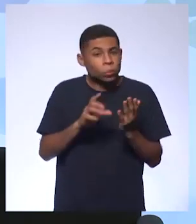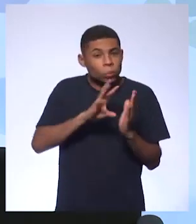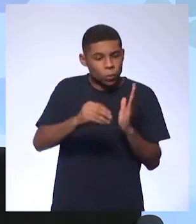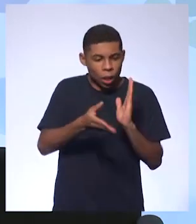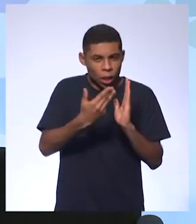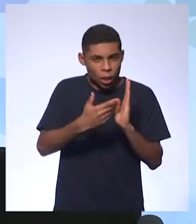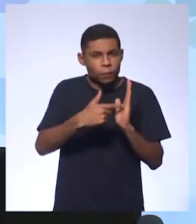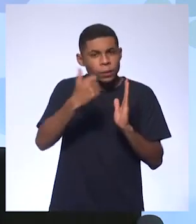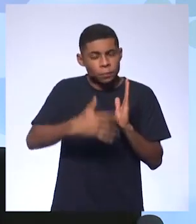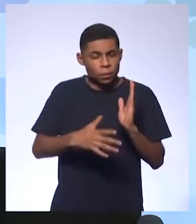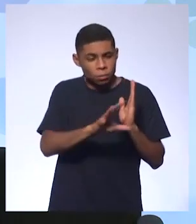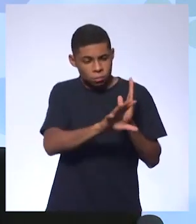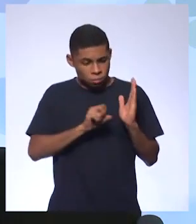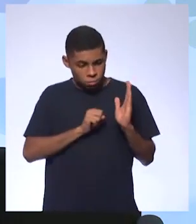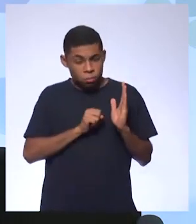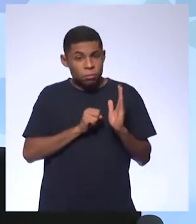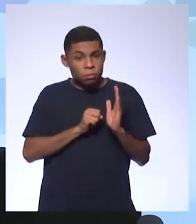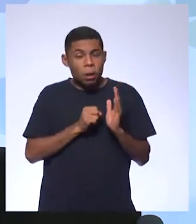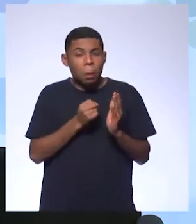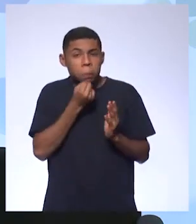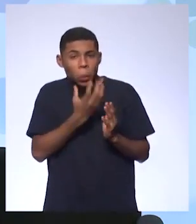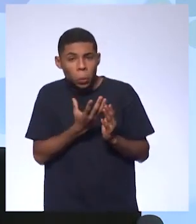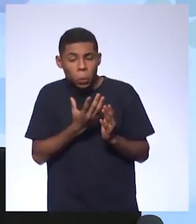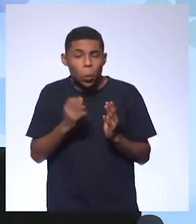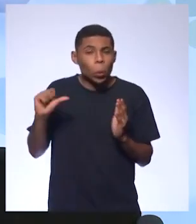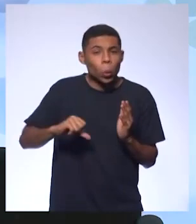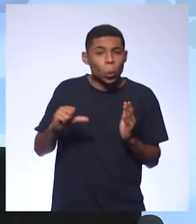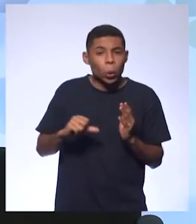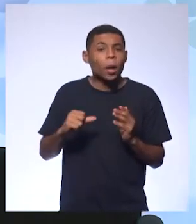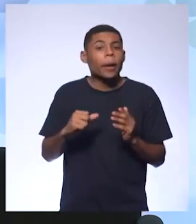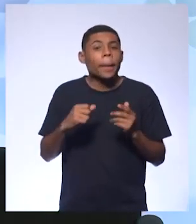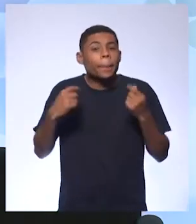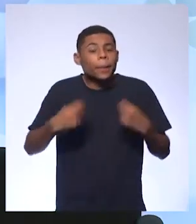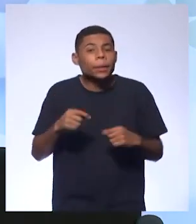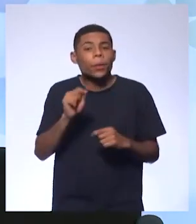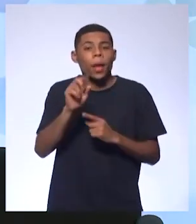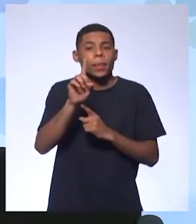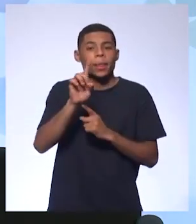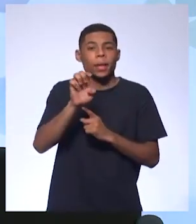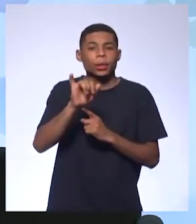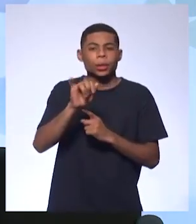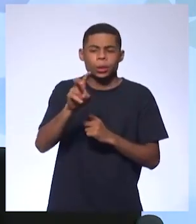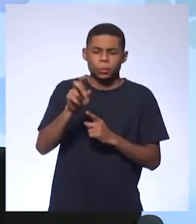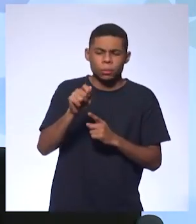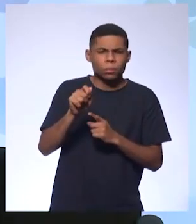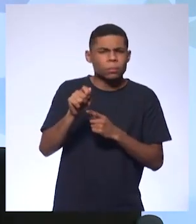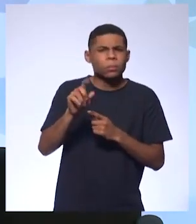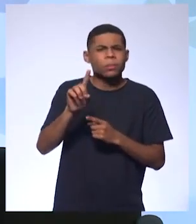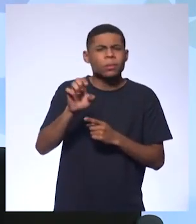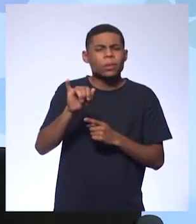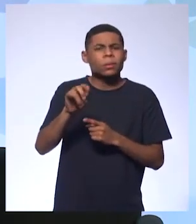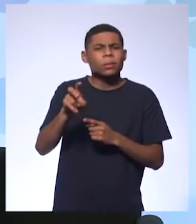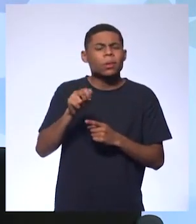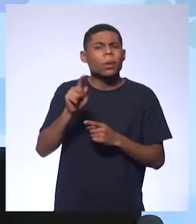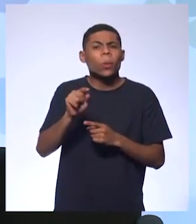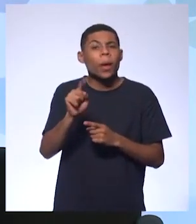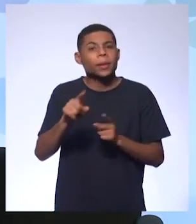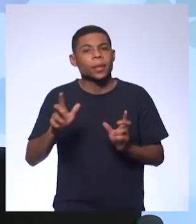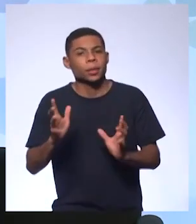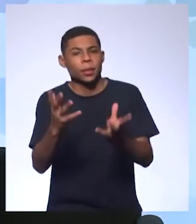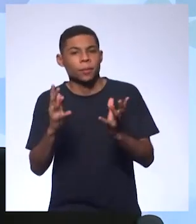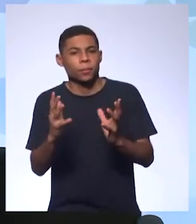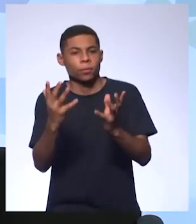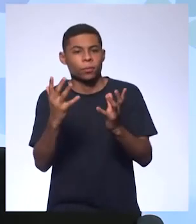hábito, seja ele bom ou ruim, começa com uma deixa. O que é essa deixa? Normalmente é um incentivo.